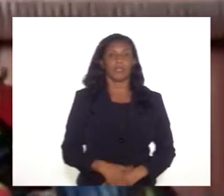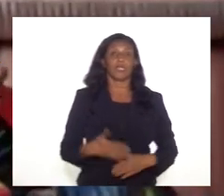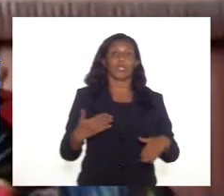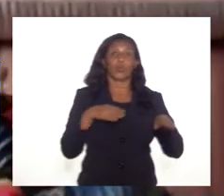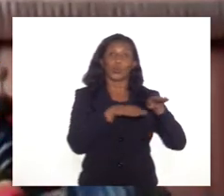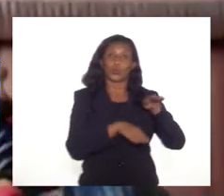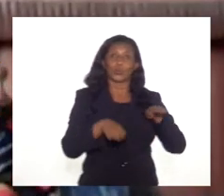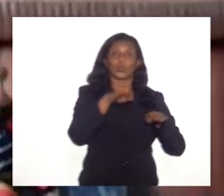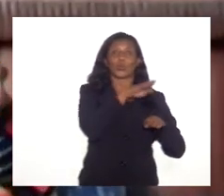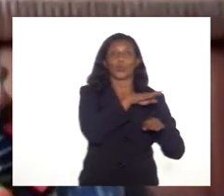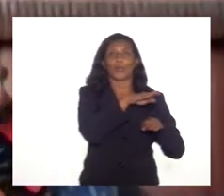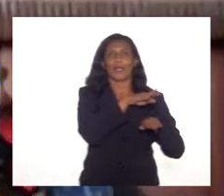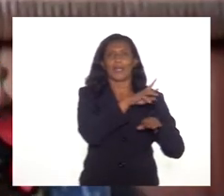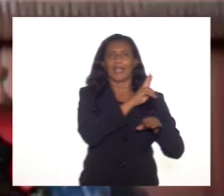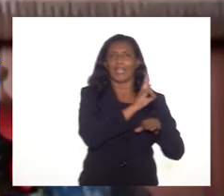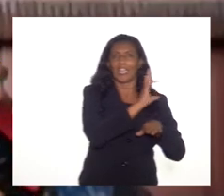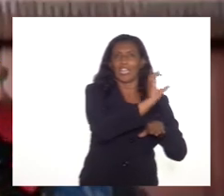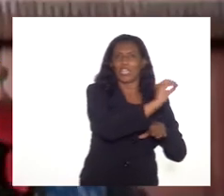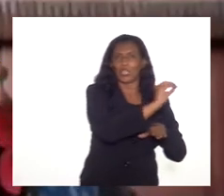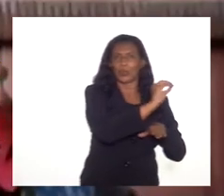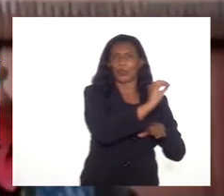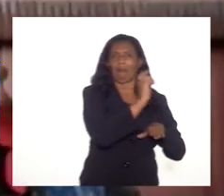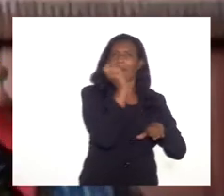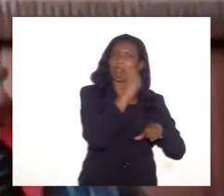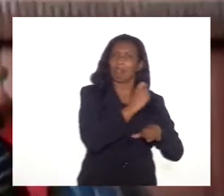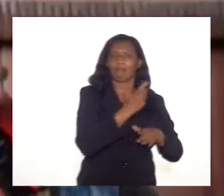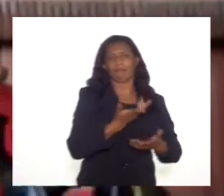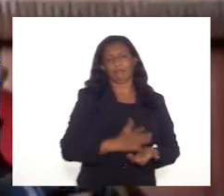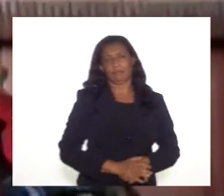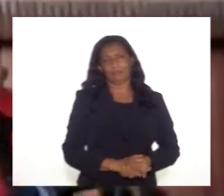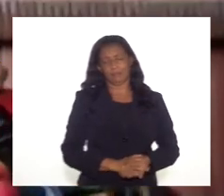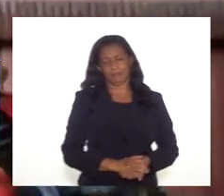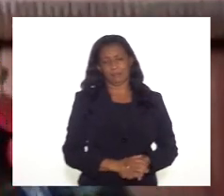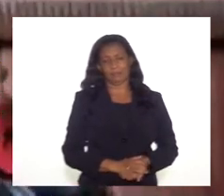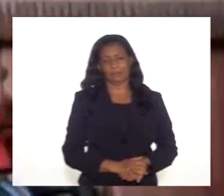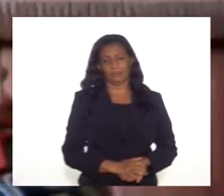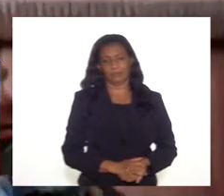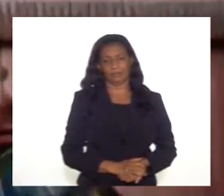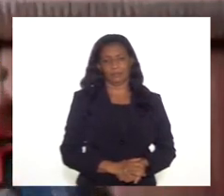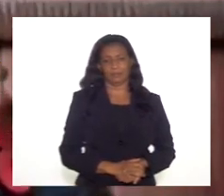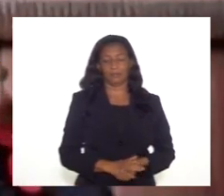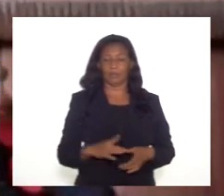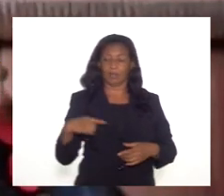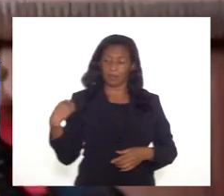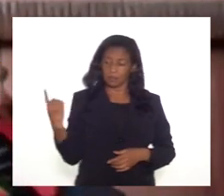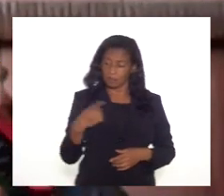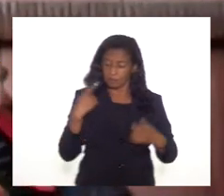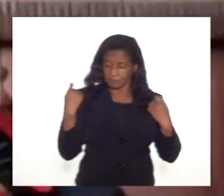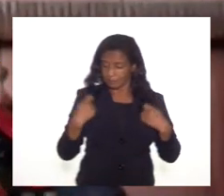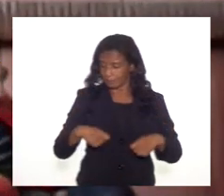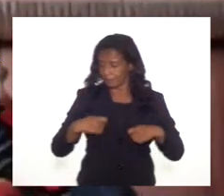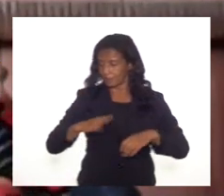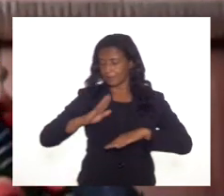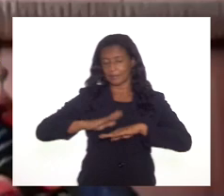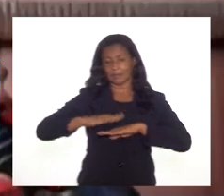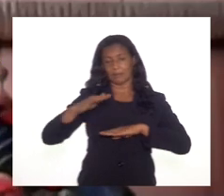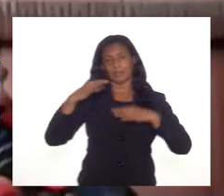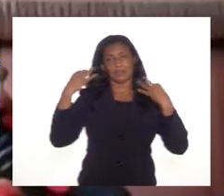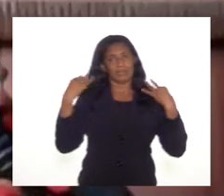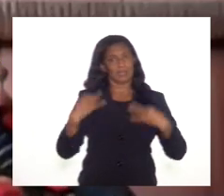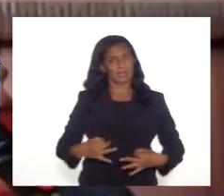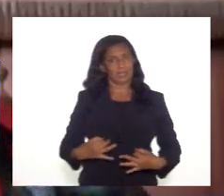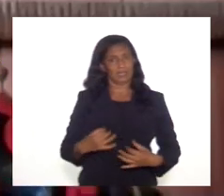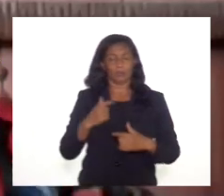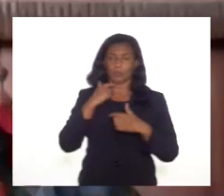Supera Rio prevê, por exemplo. Então, a gente precisa ter mais certezas porque as